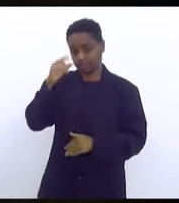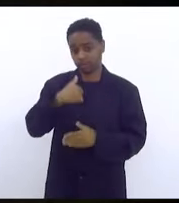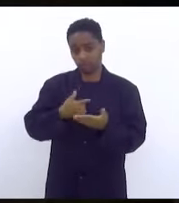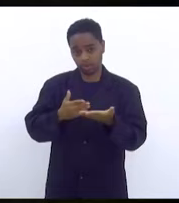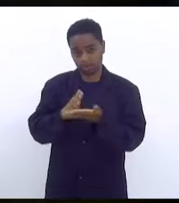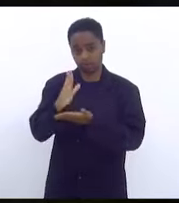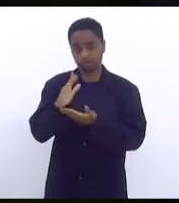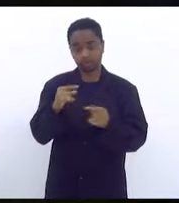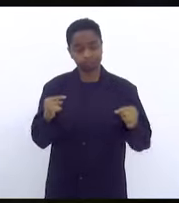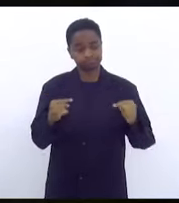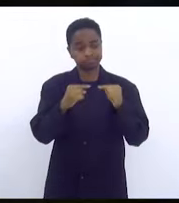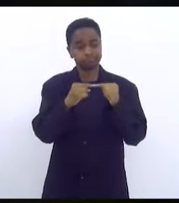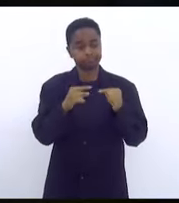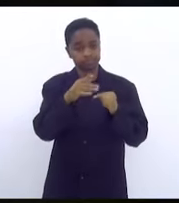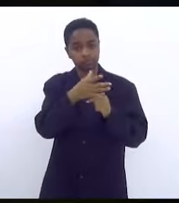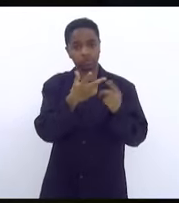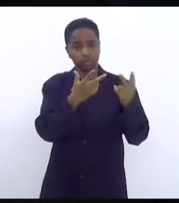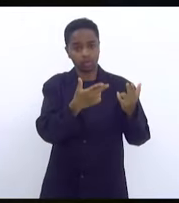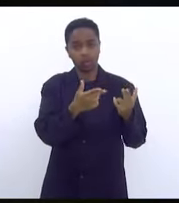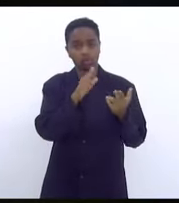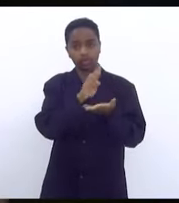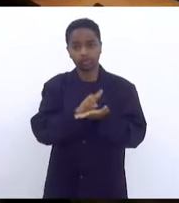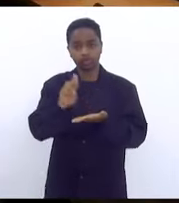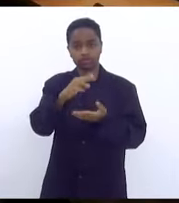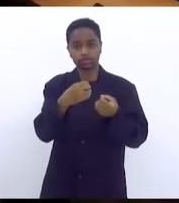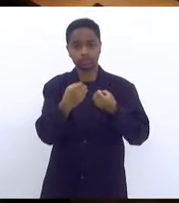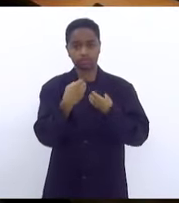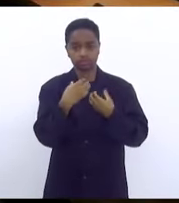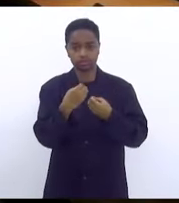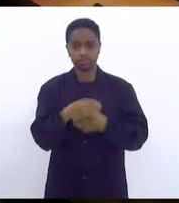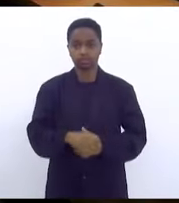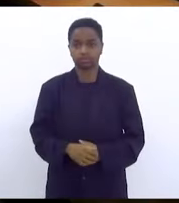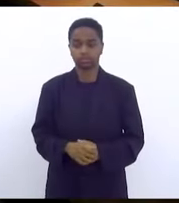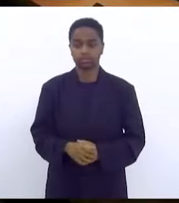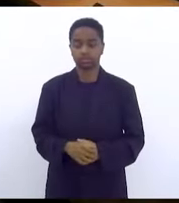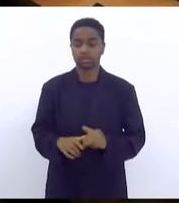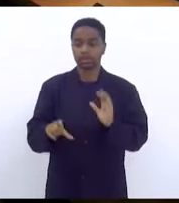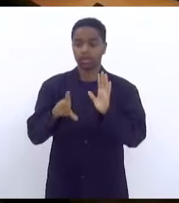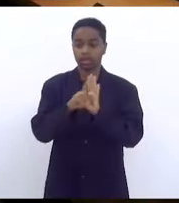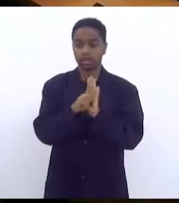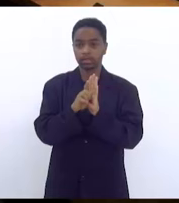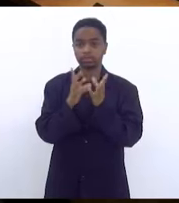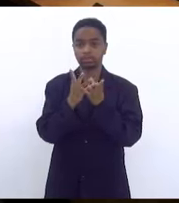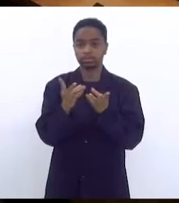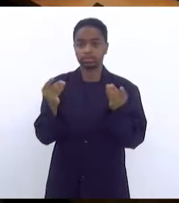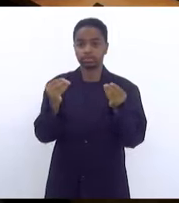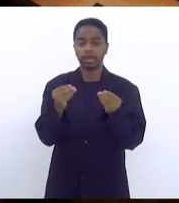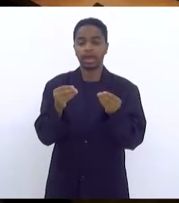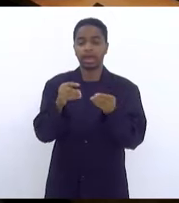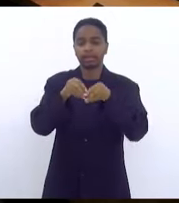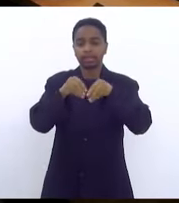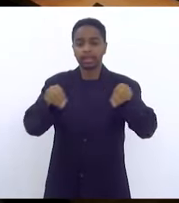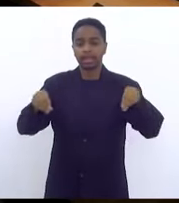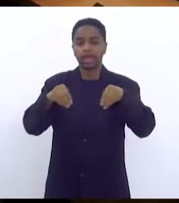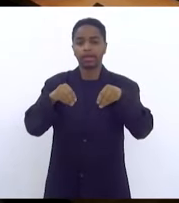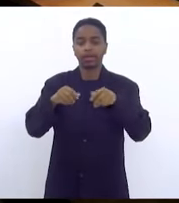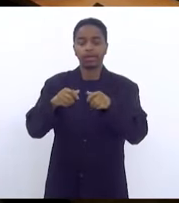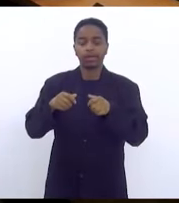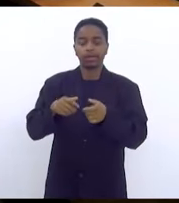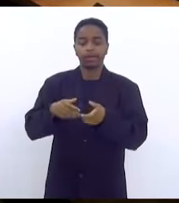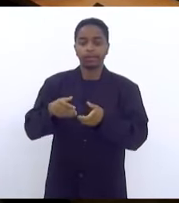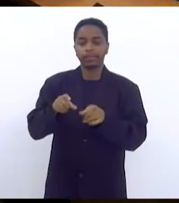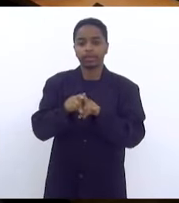com base em fundamento que a universidade me forneceu. A lei que acabou com jato de areia nos estaleiros, que acabou com